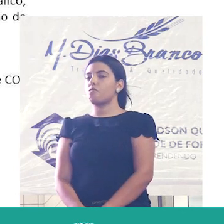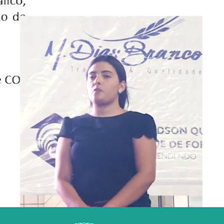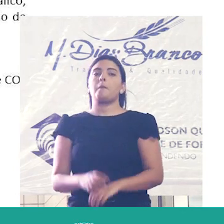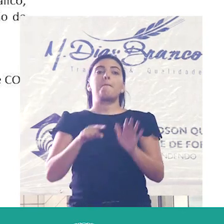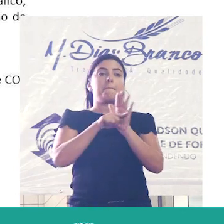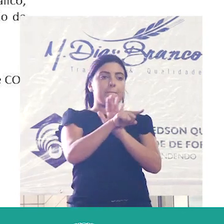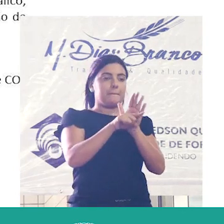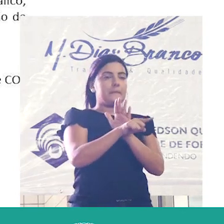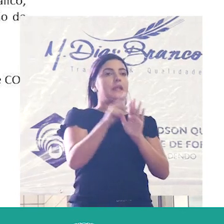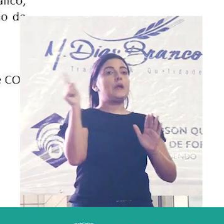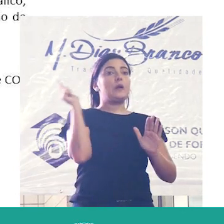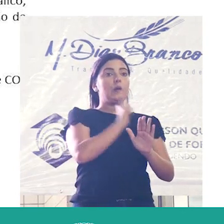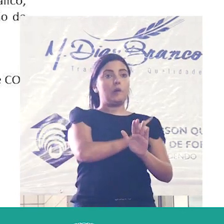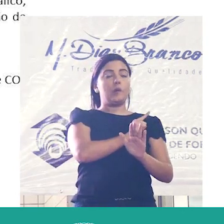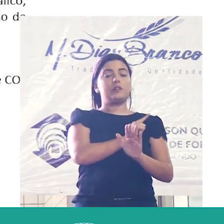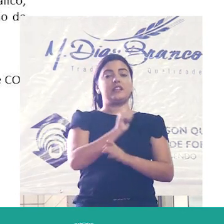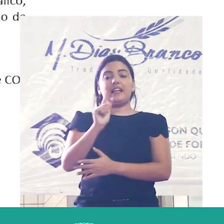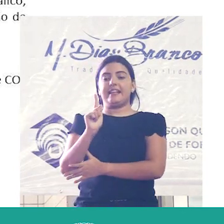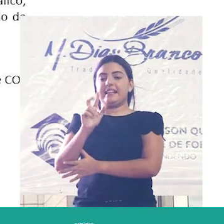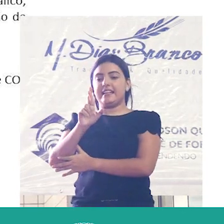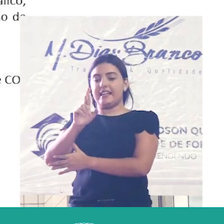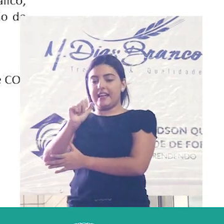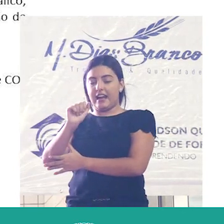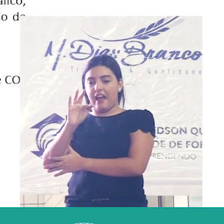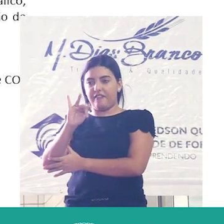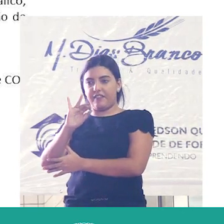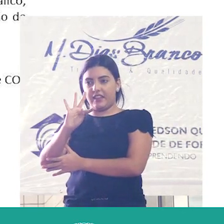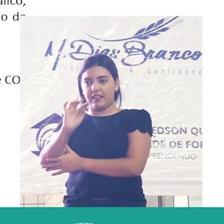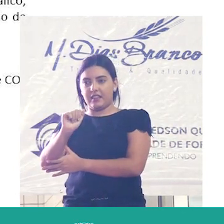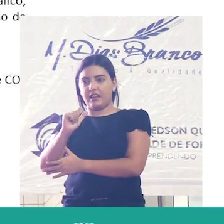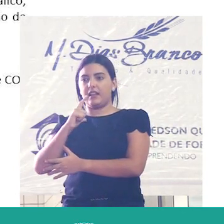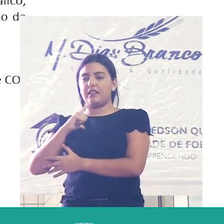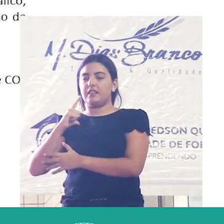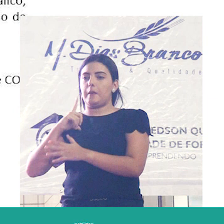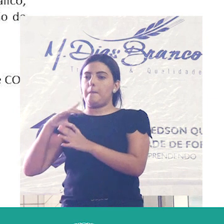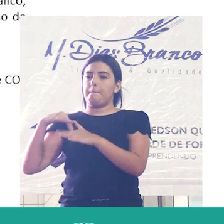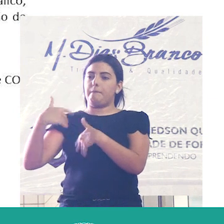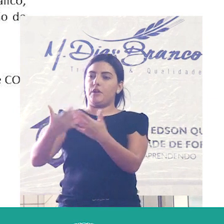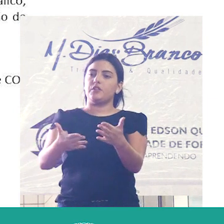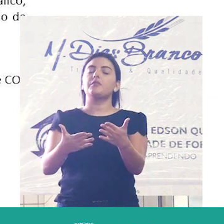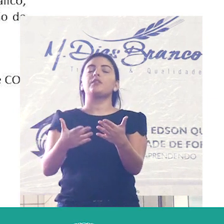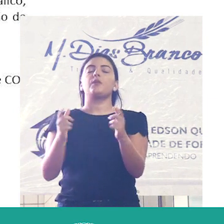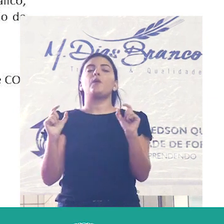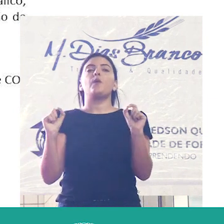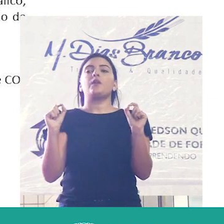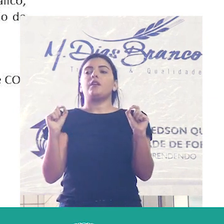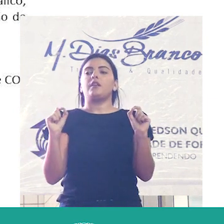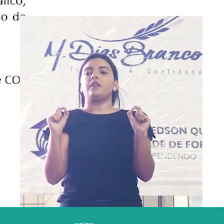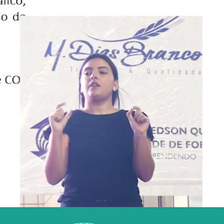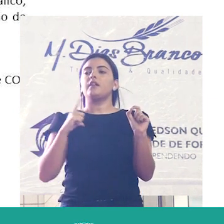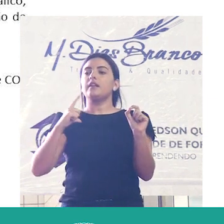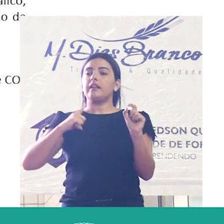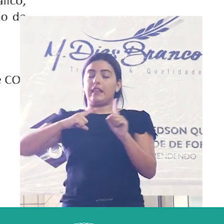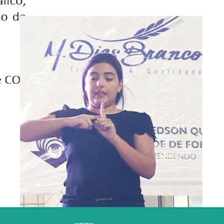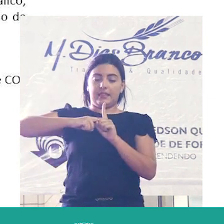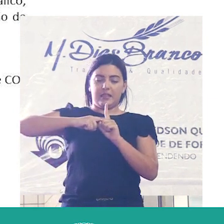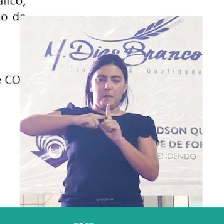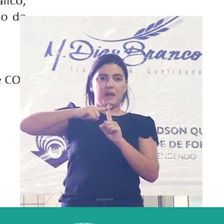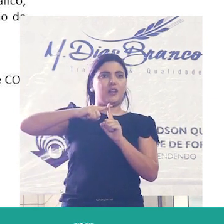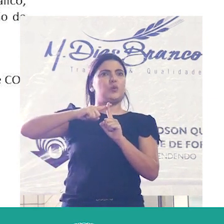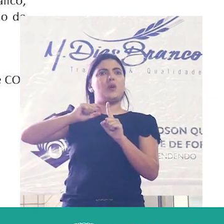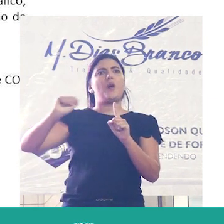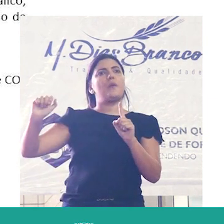Pesquisadores conseguiram produzir grafita magnética por um processo inédito em forno com atmosfera controlada e em temperaturas